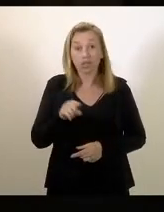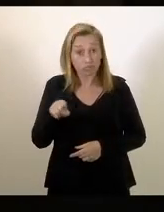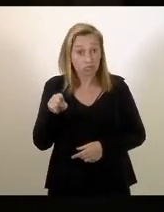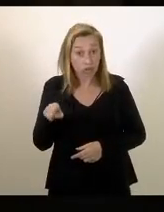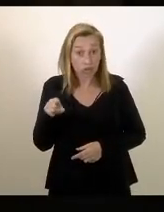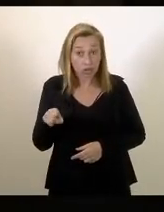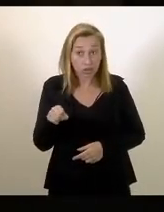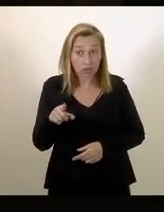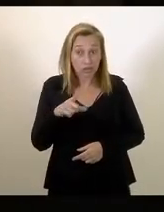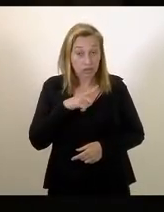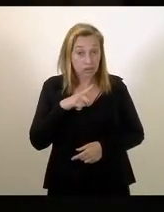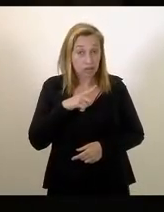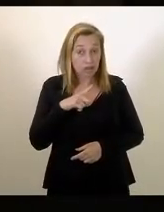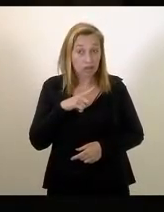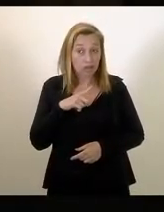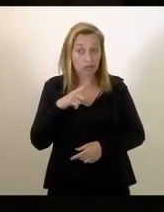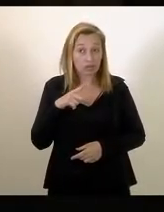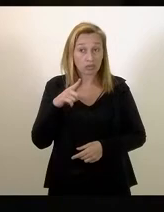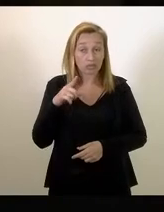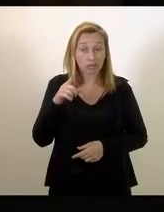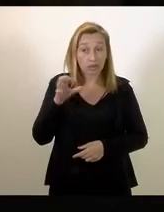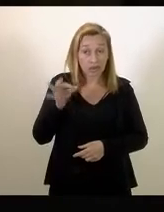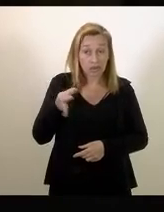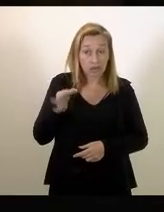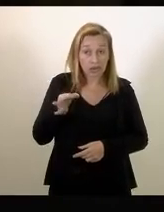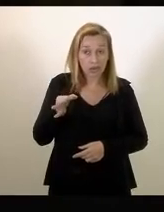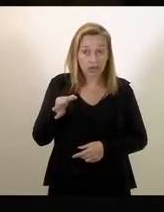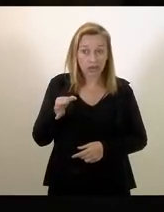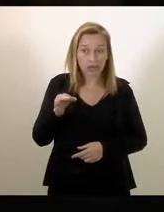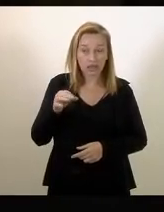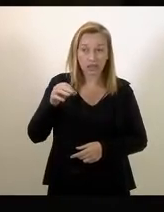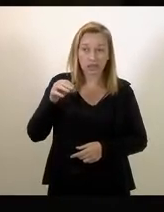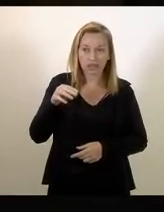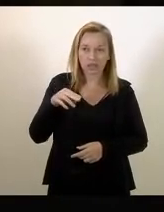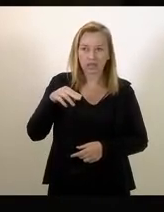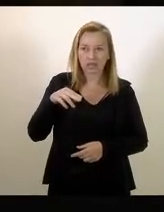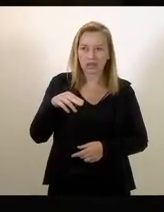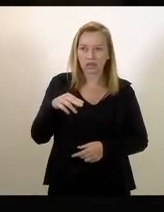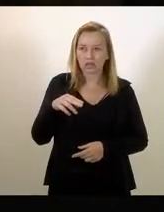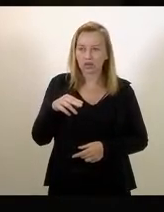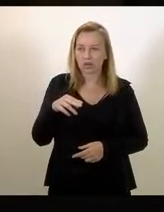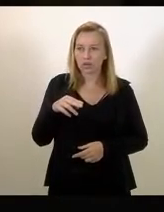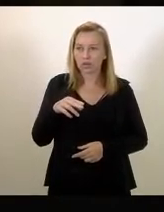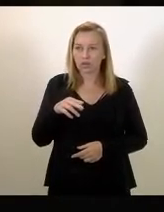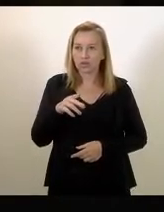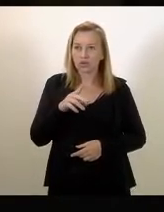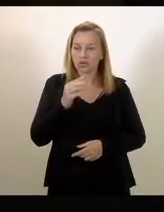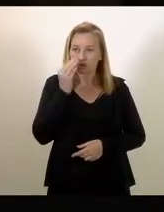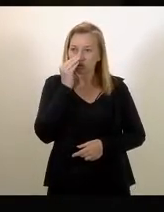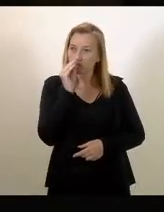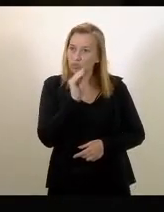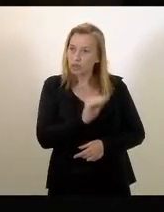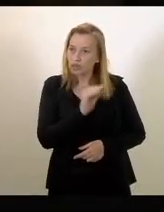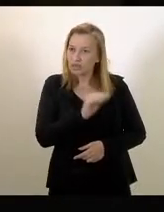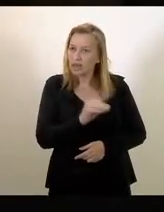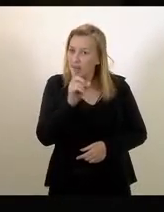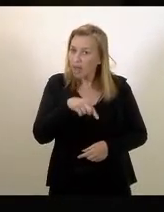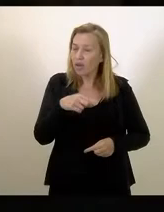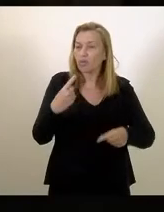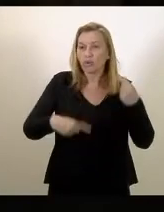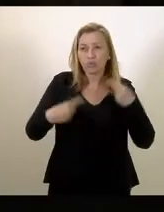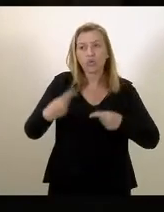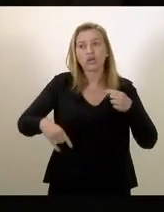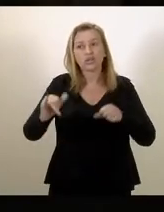tem uma certa lógica o negacionalismo o negacionismo é uma política bastante